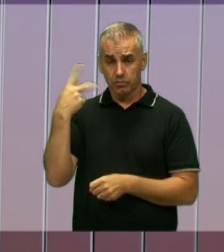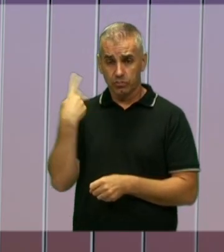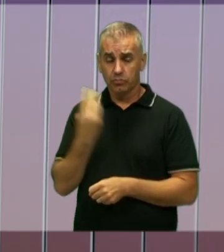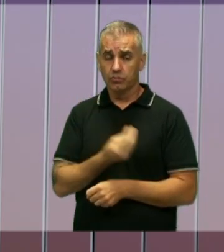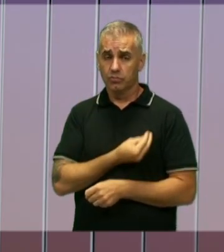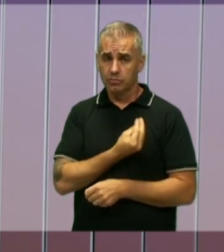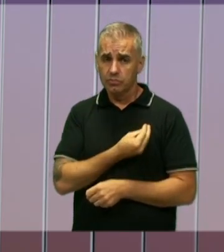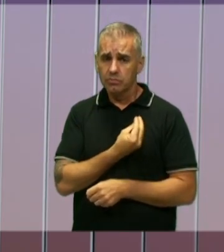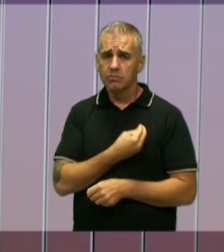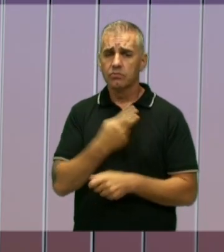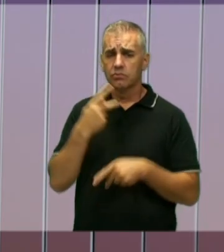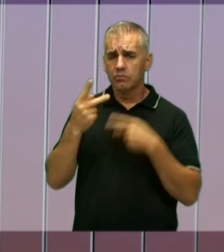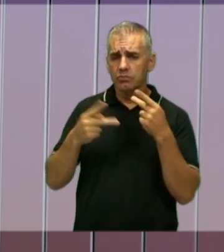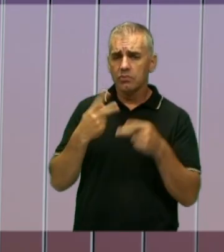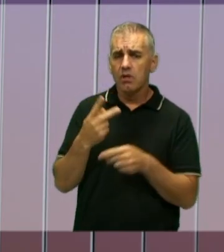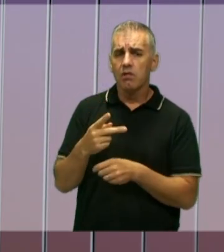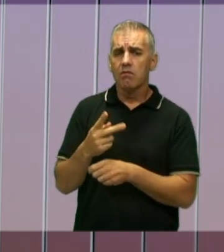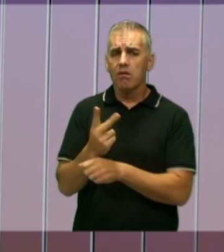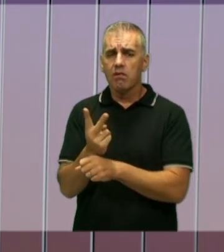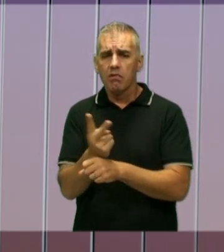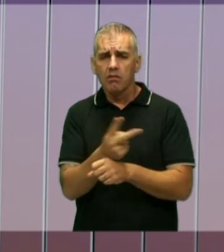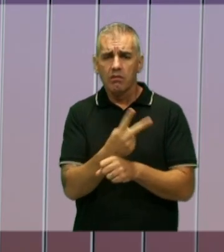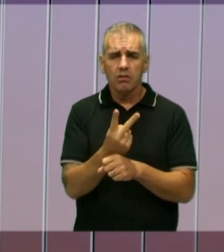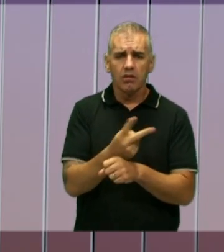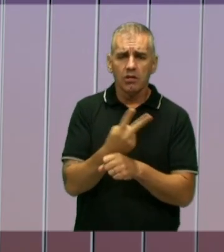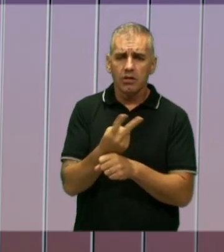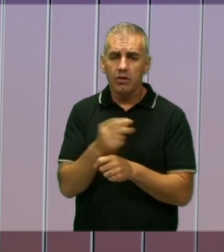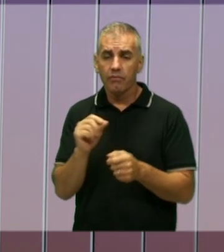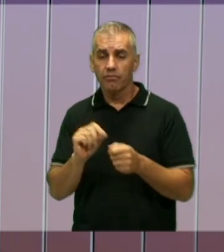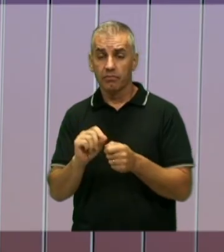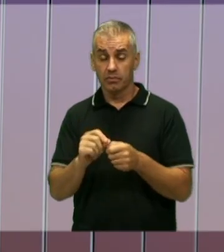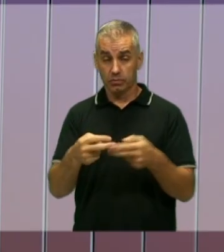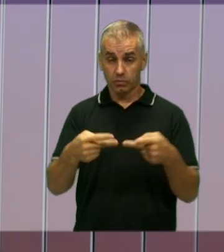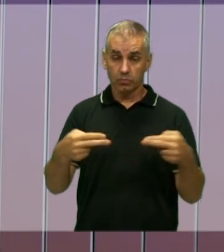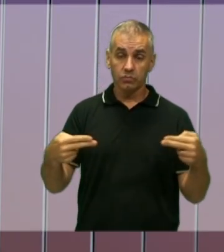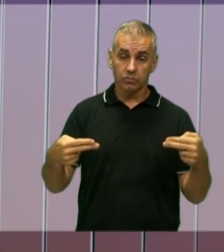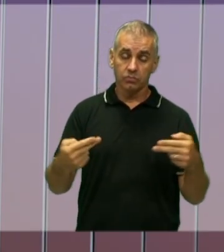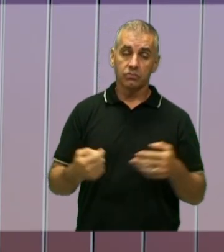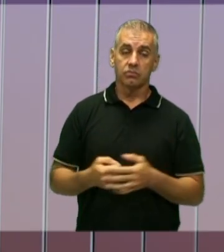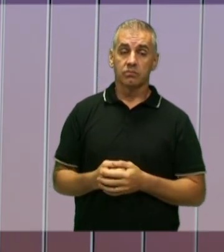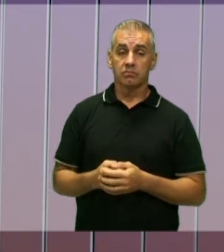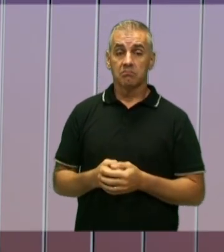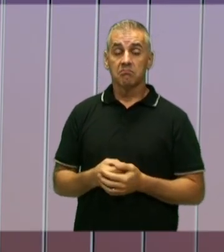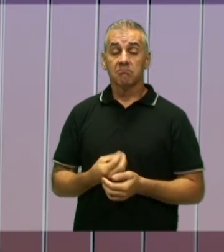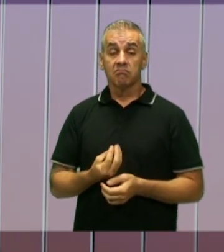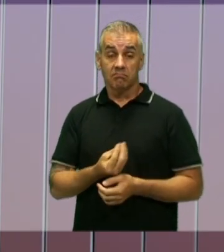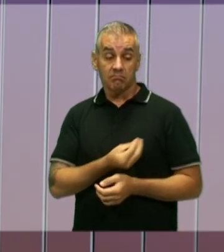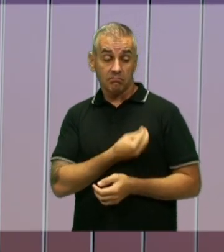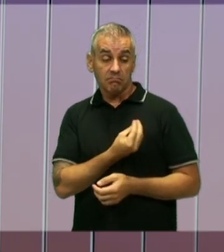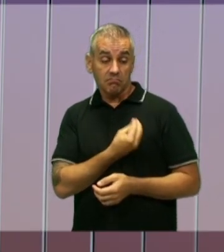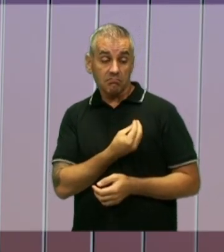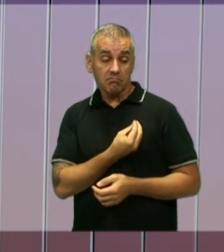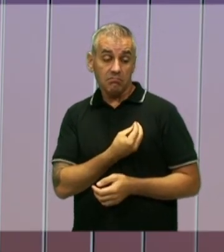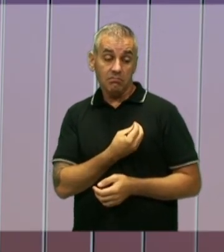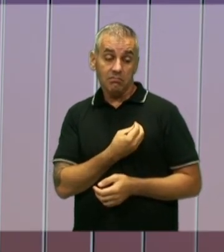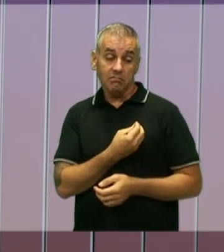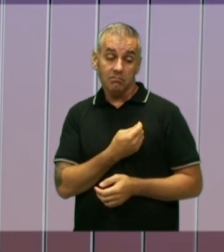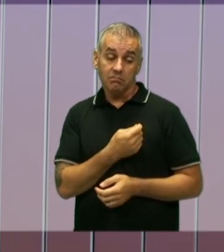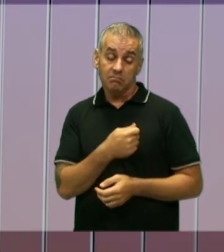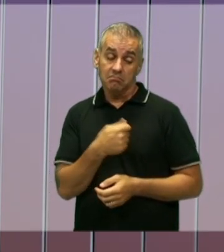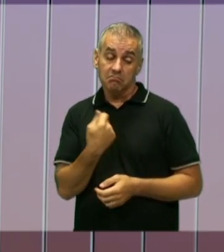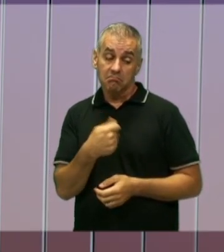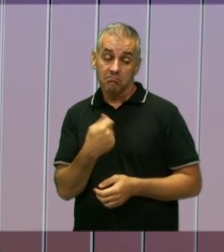mas procurar mais ações. Então, como na vida nada se cria, tudo se copia, eu vi que em Brusque, né,